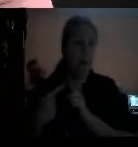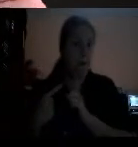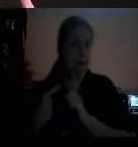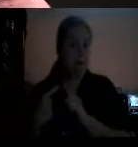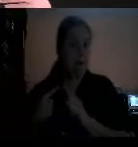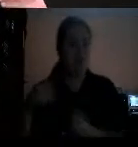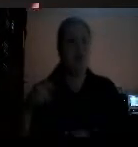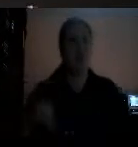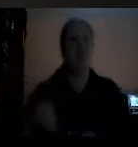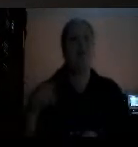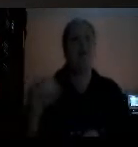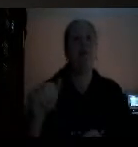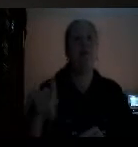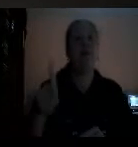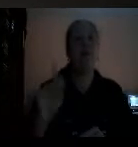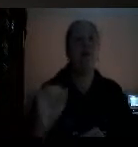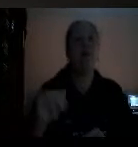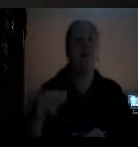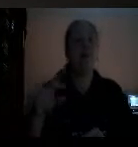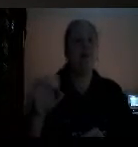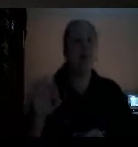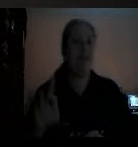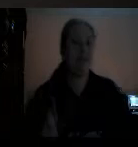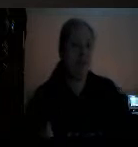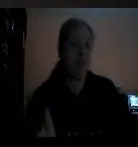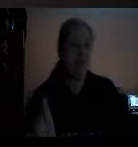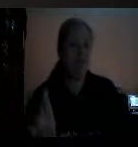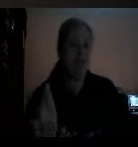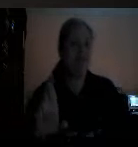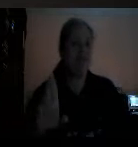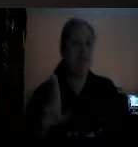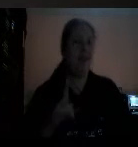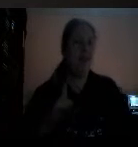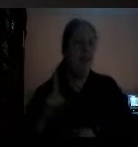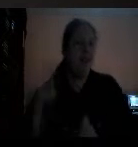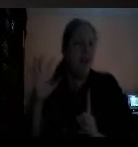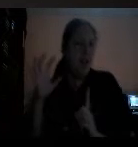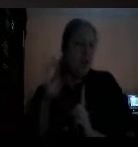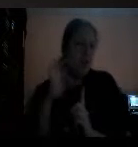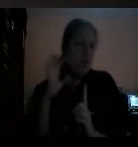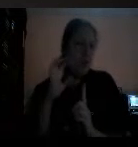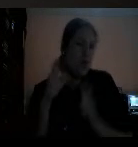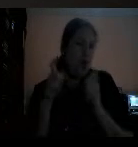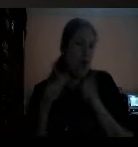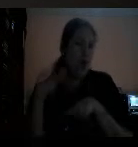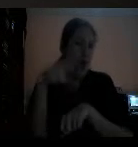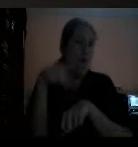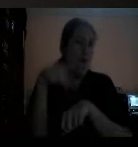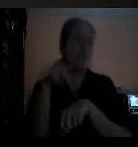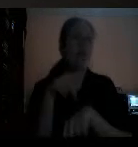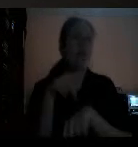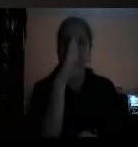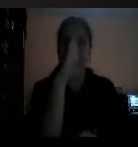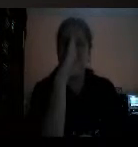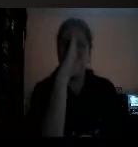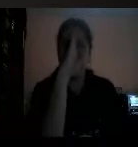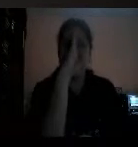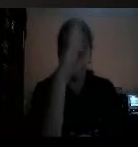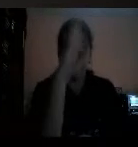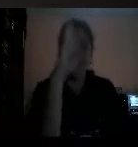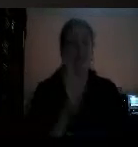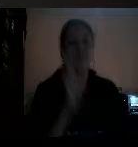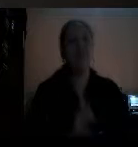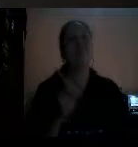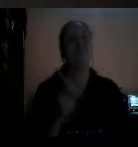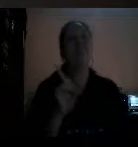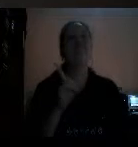influência, especialmente na Inglaterra. Não só na Inglaterra, mas também na Alemanha.